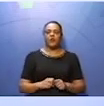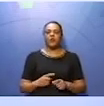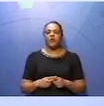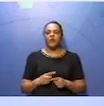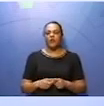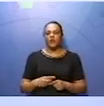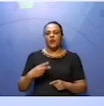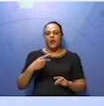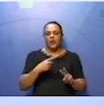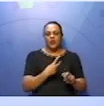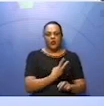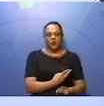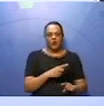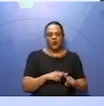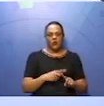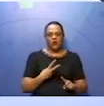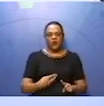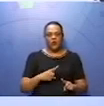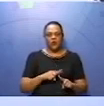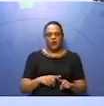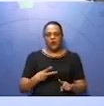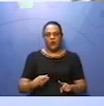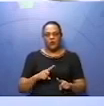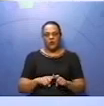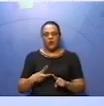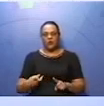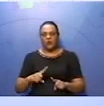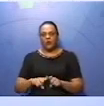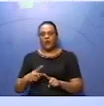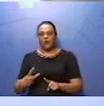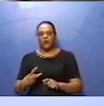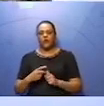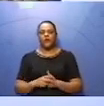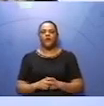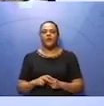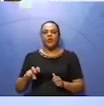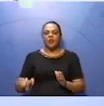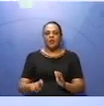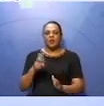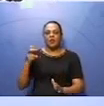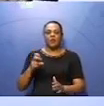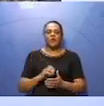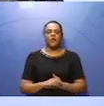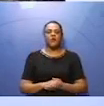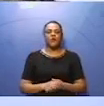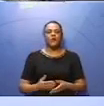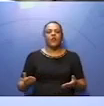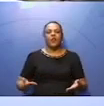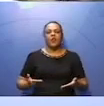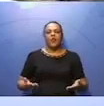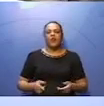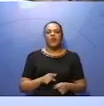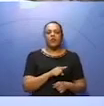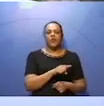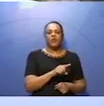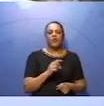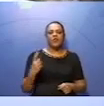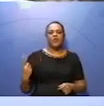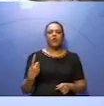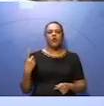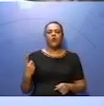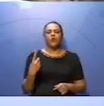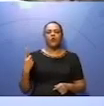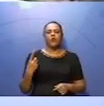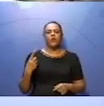É 2 vezes 2 vezes 2, 5 vezes. E agora, esse número está sozinho. Coloca ele sozinho dentro da